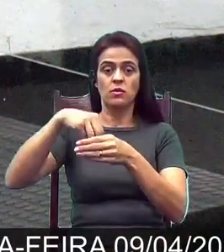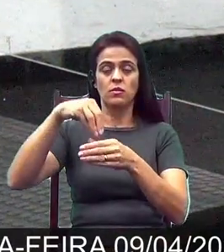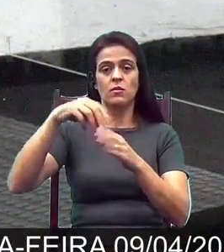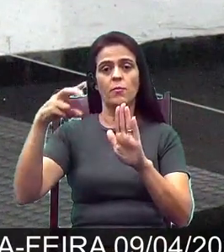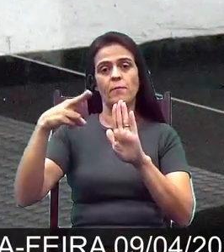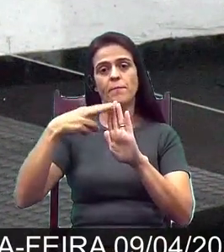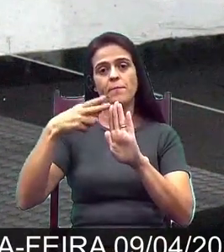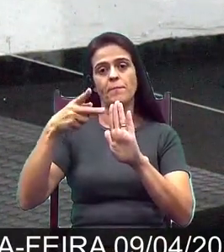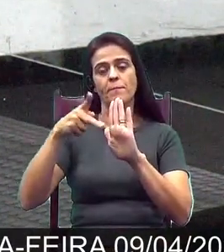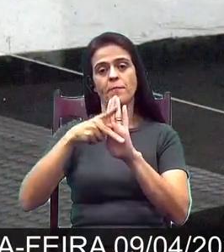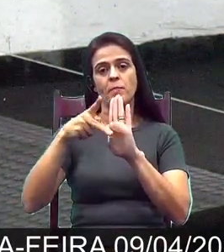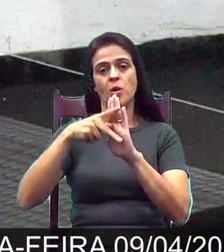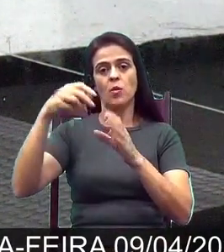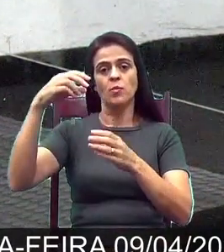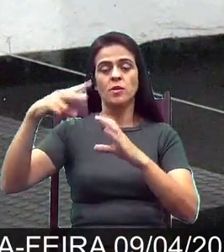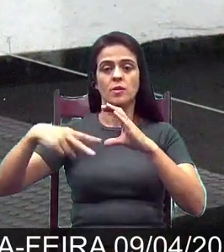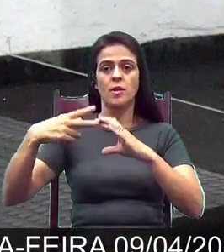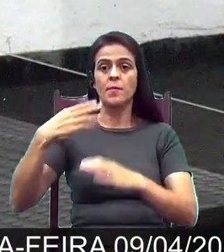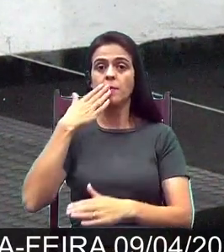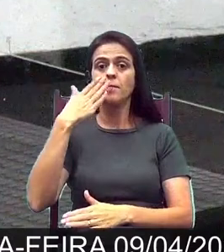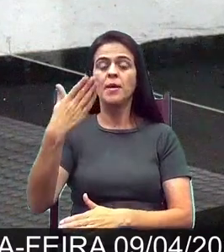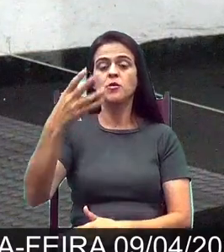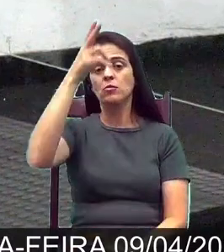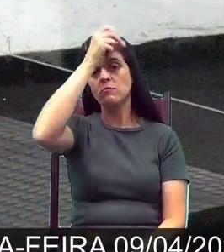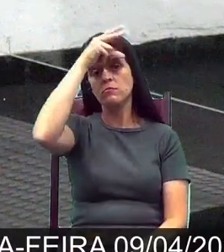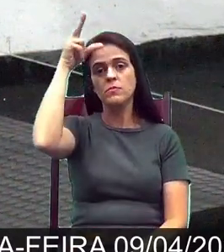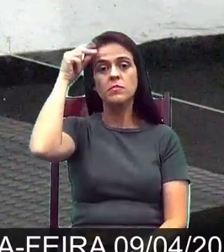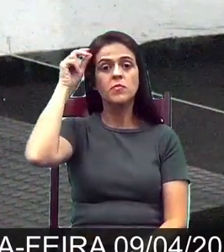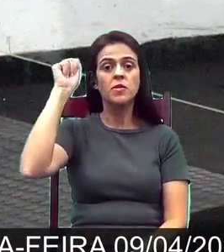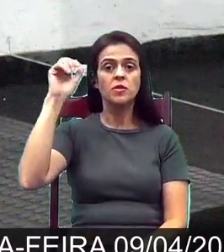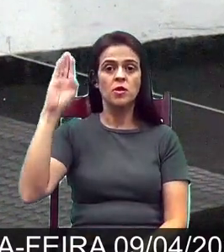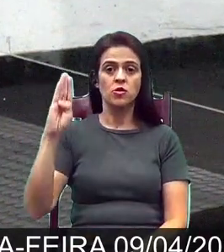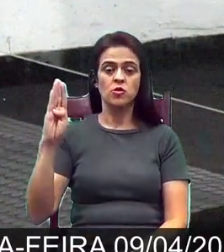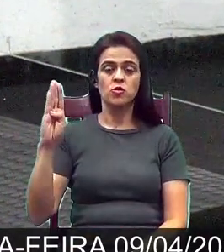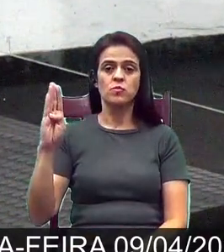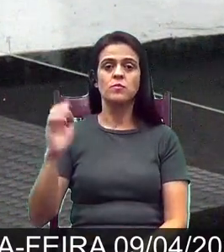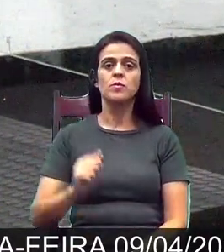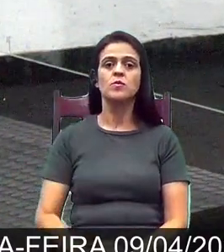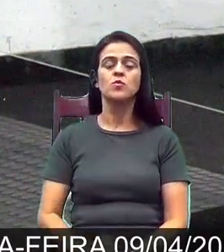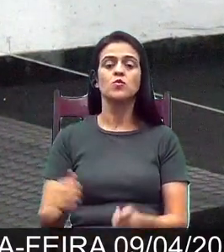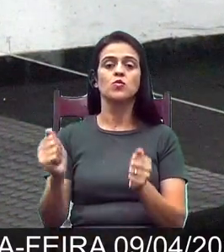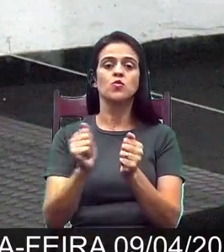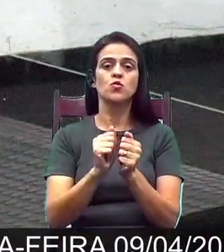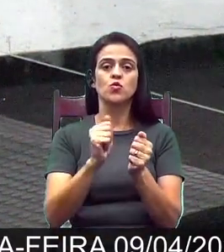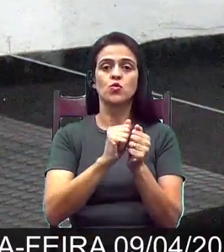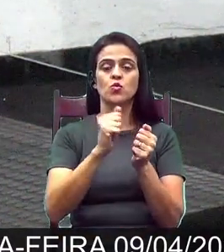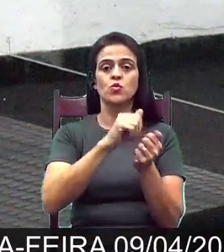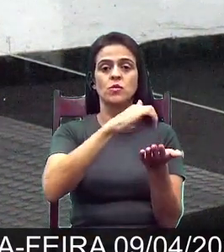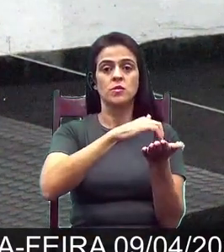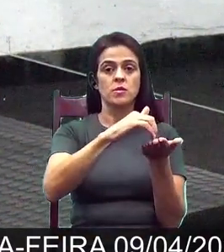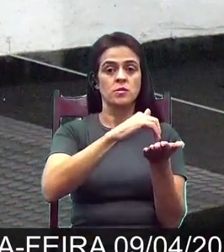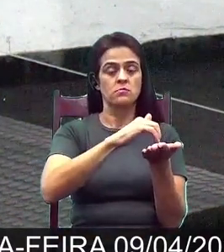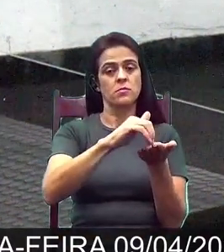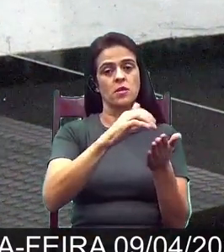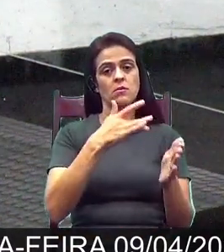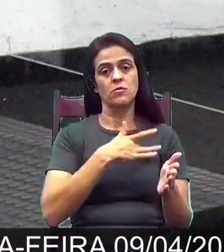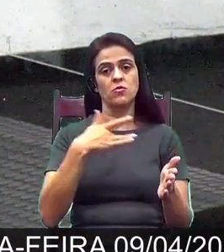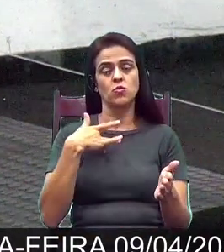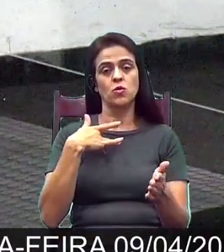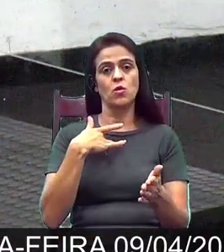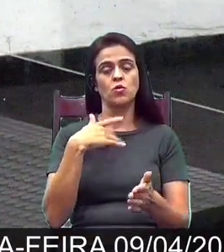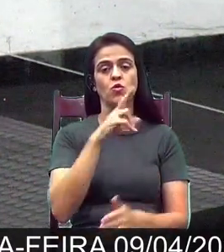em plenário, solicito ao prefeito municipal de Catalão, doutor Adibes Elias Júnior, com cópia absolutista do secretário municipal de